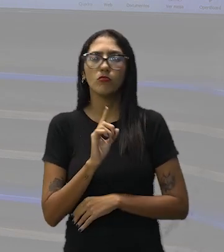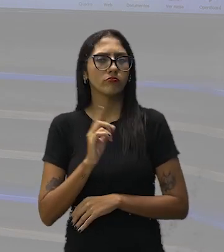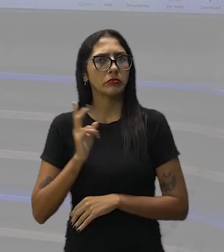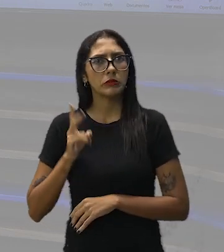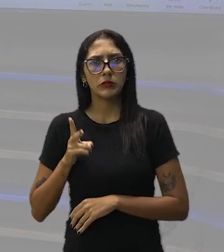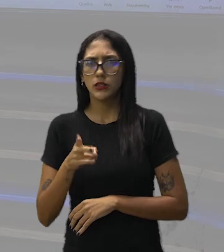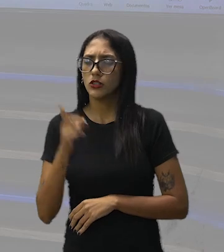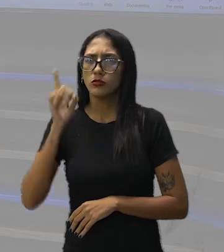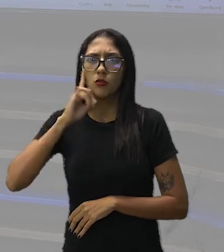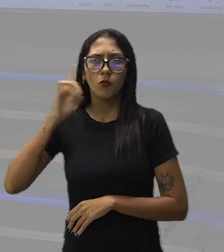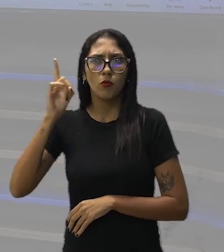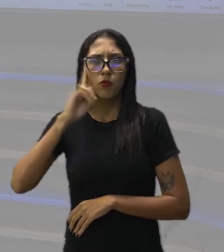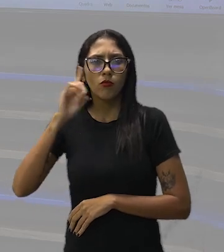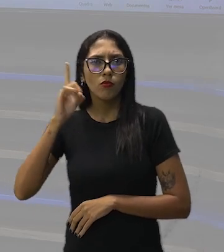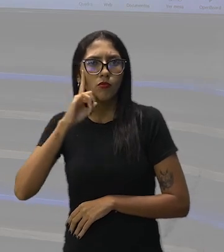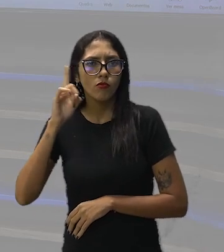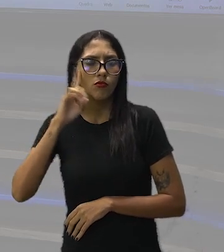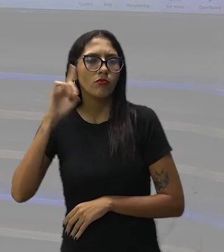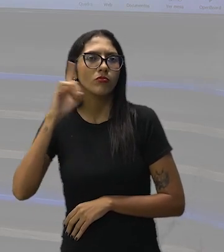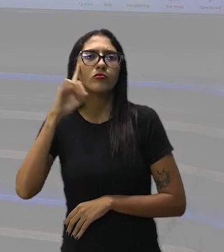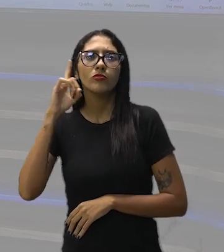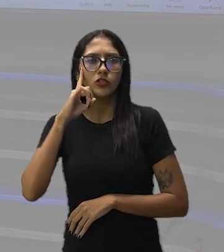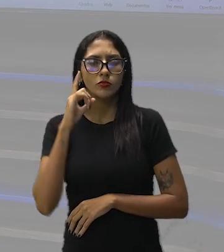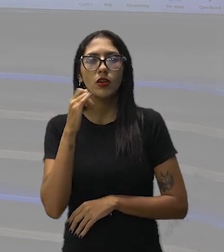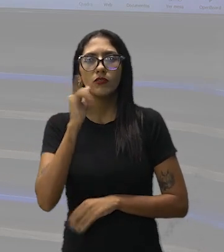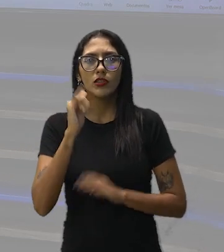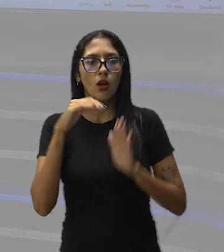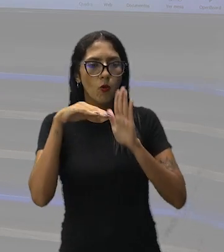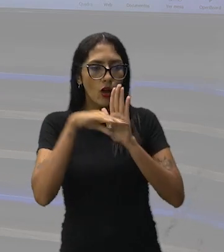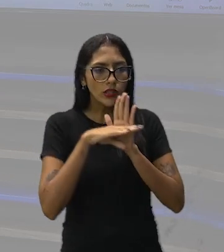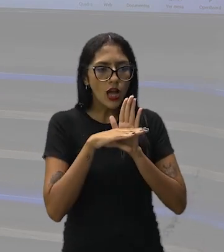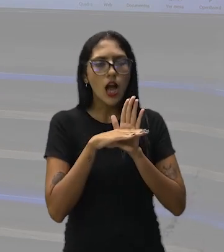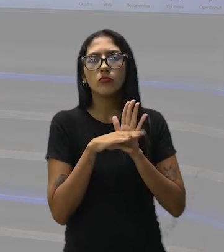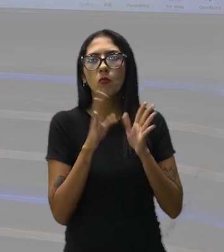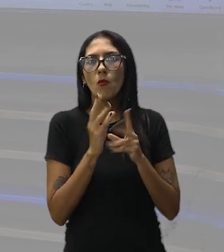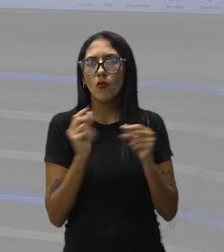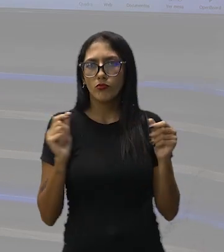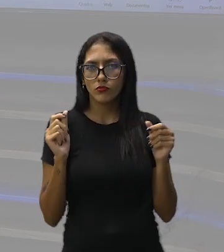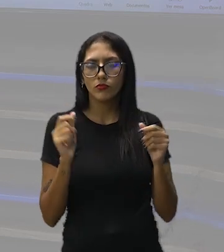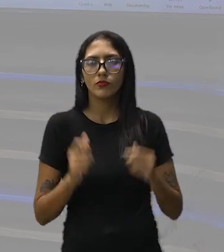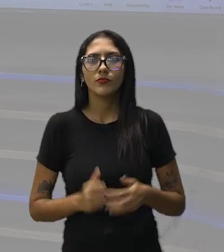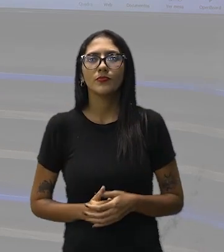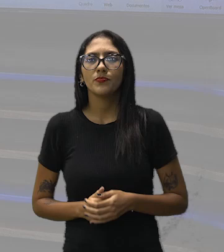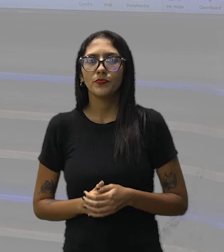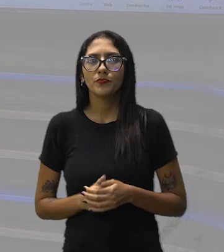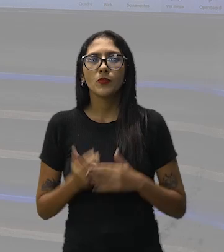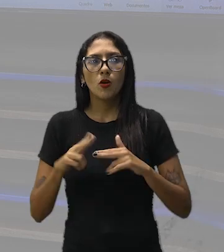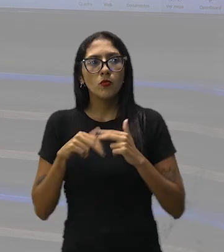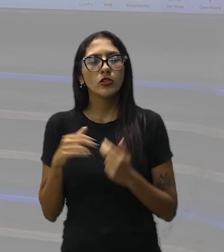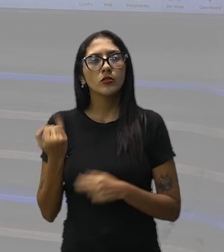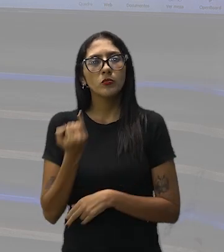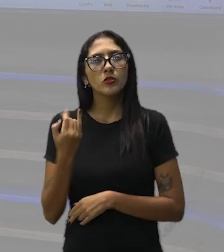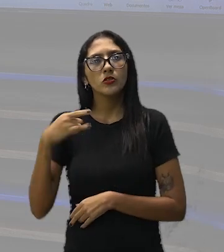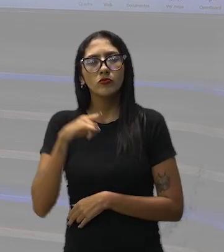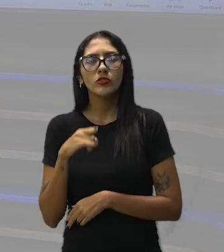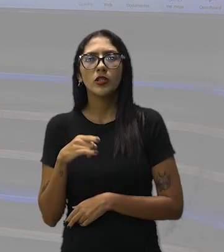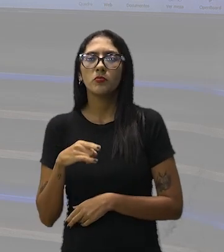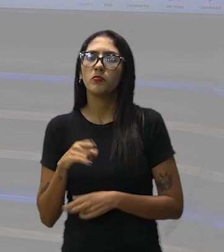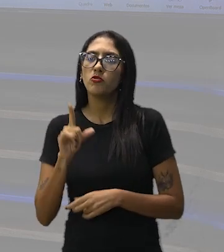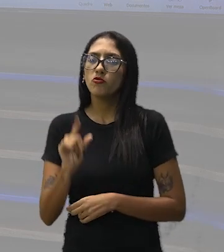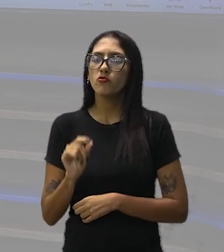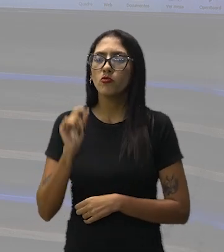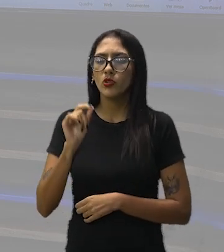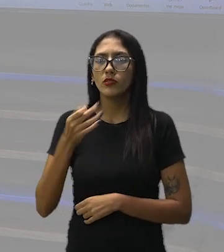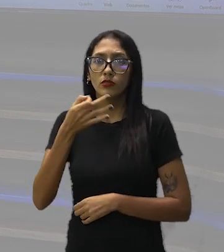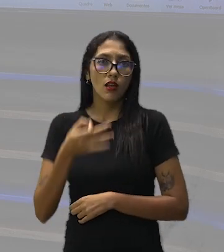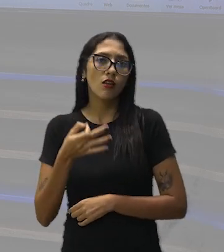funcionamento para que os produtos que estejam dentro dela não se estraguem, né? Então é muito importante você preferir eletrodomésticos com baixo consumo